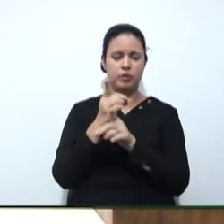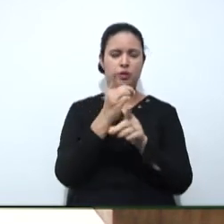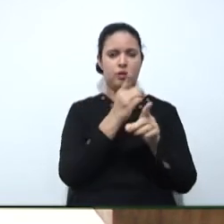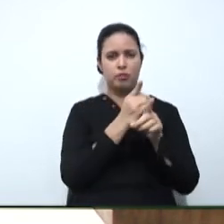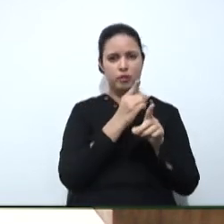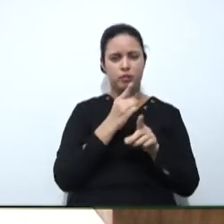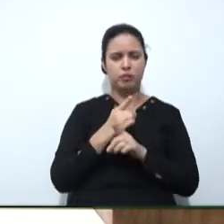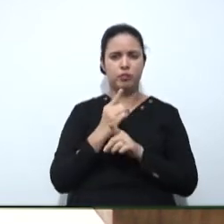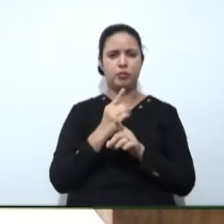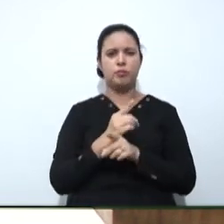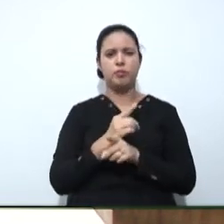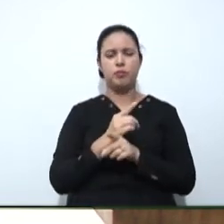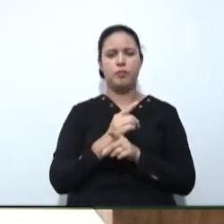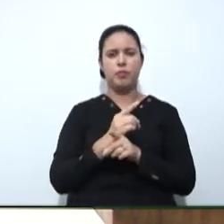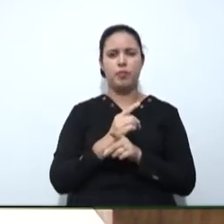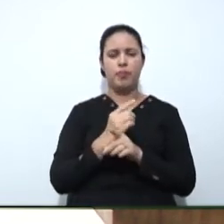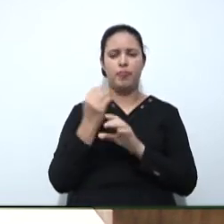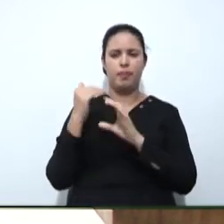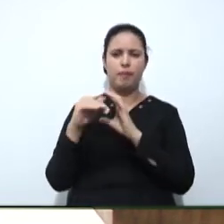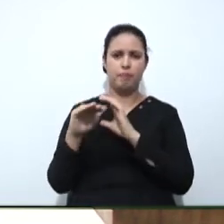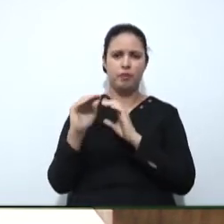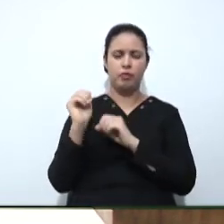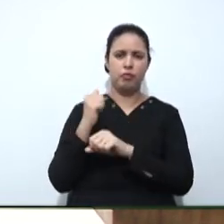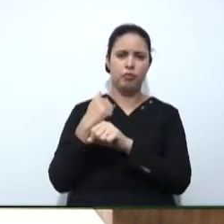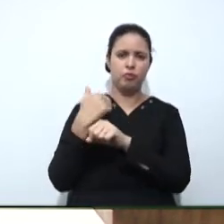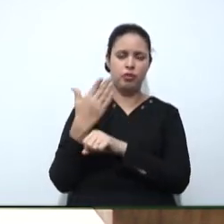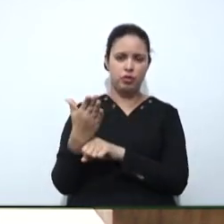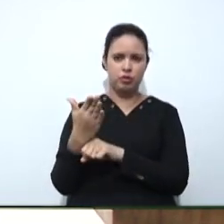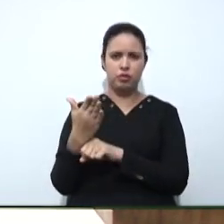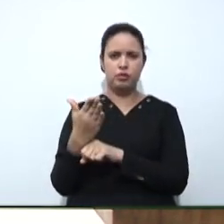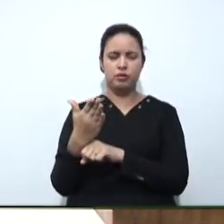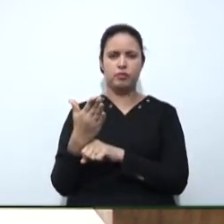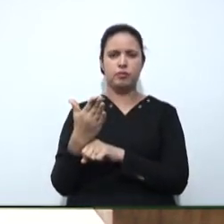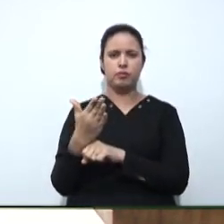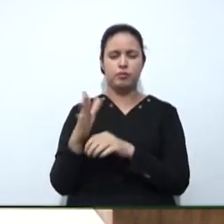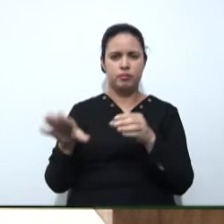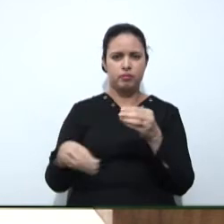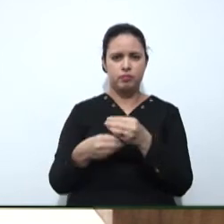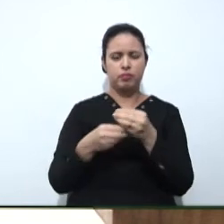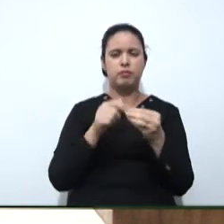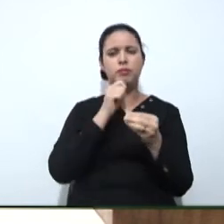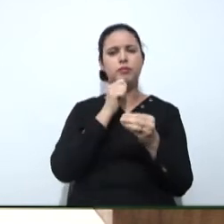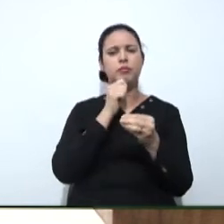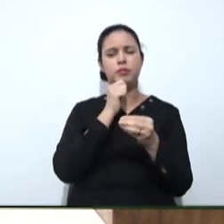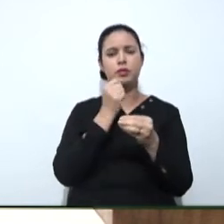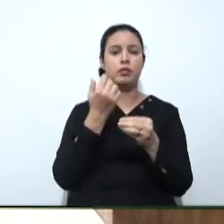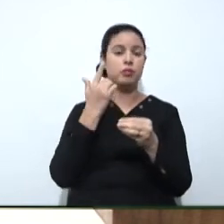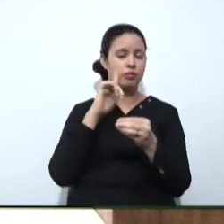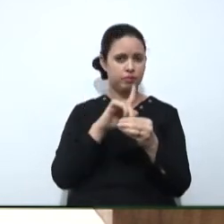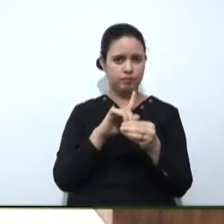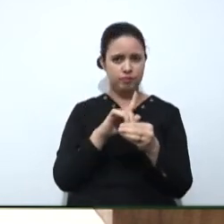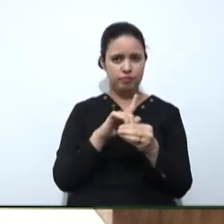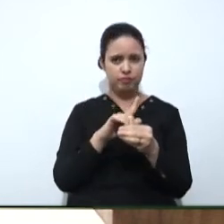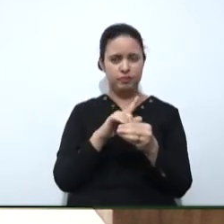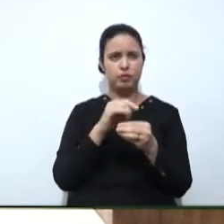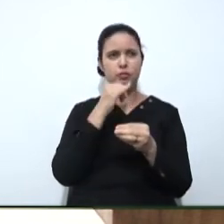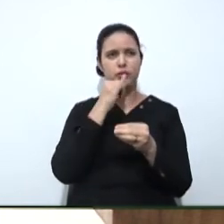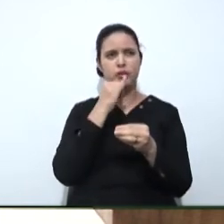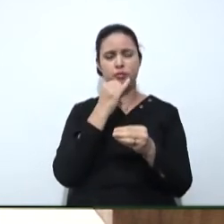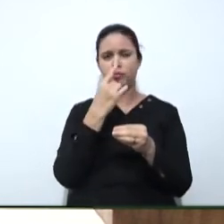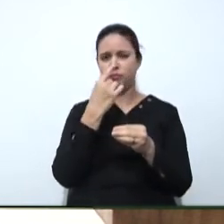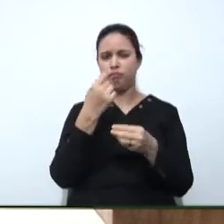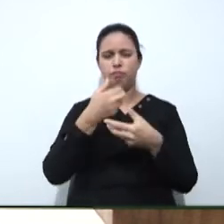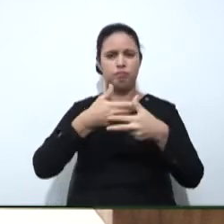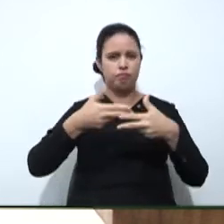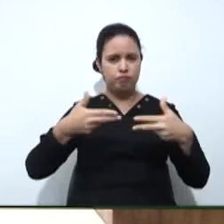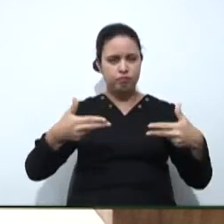ela manda para fora da cooperativa que não agregaria valor e passa a agregar valor também, como os resíduos, por exemplo,